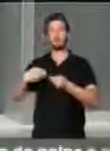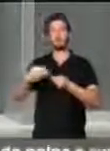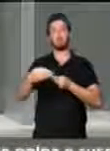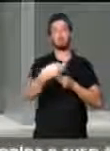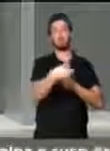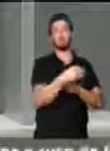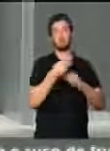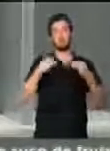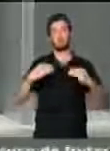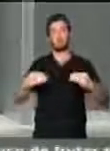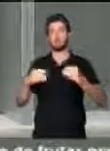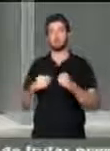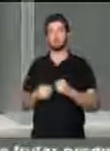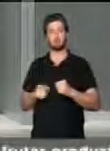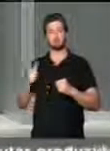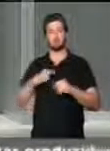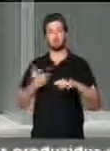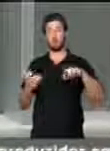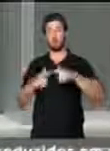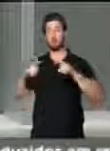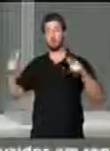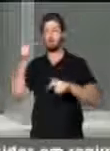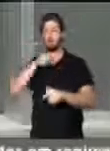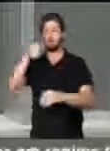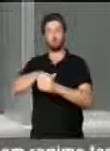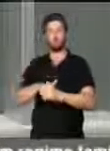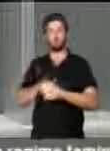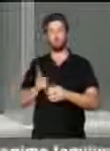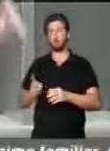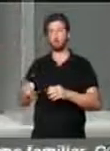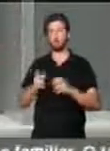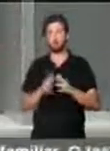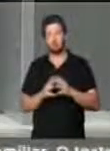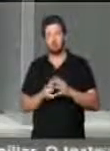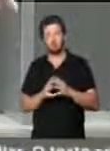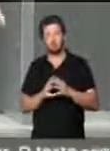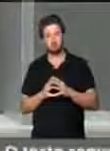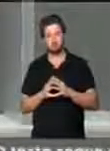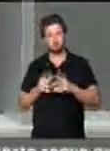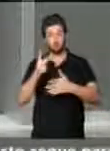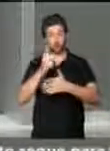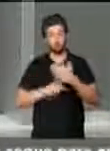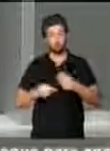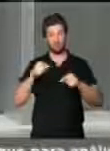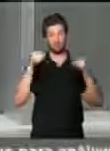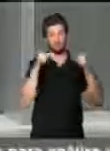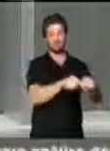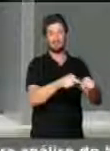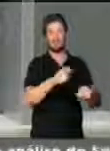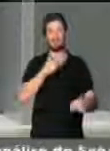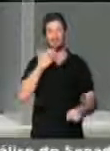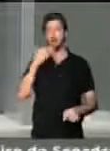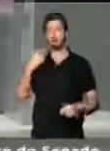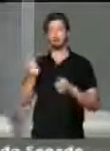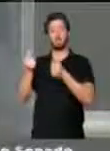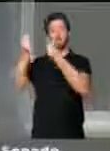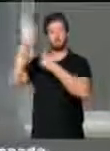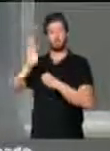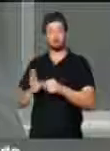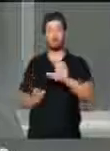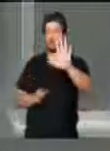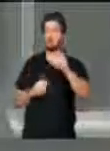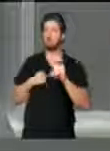para poder ter maioria congressual, para poder ter a continuidade da implementação do seu projeto, que é agradar aos ricos do país? Aliás, eu